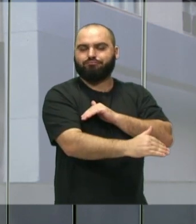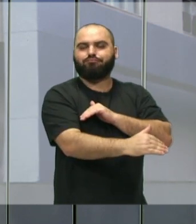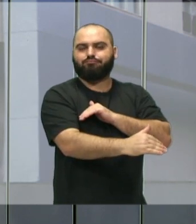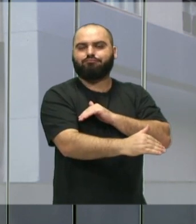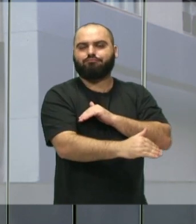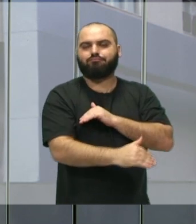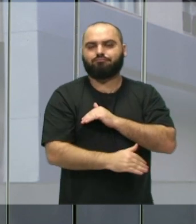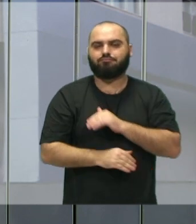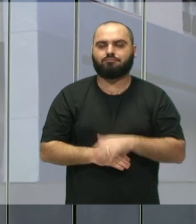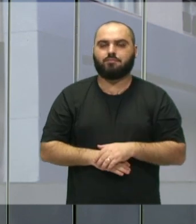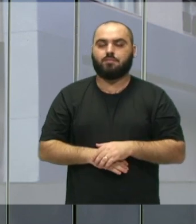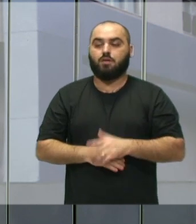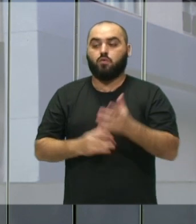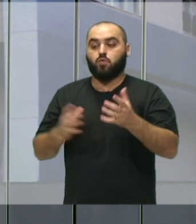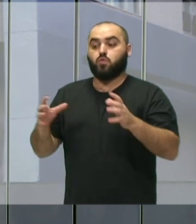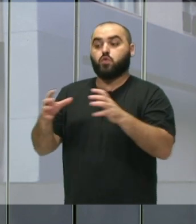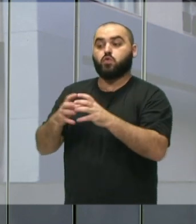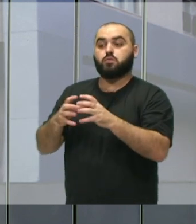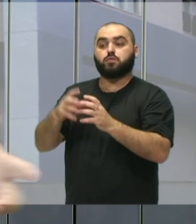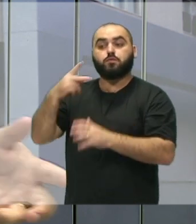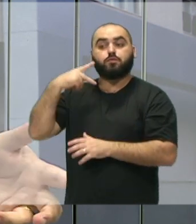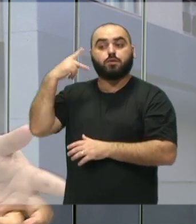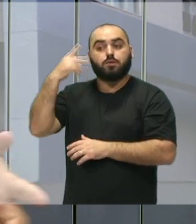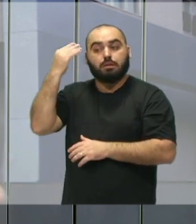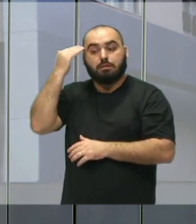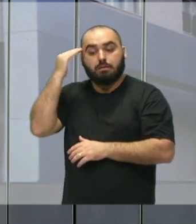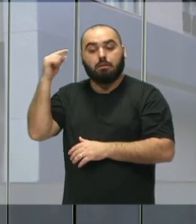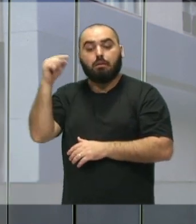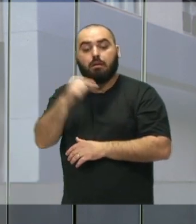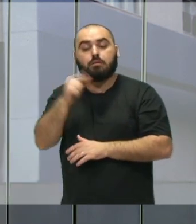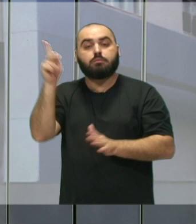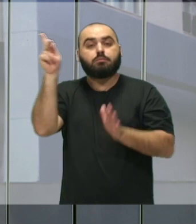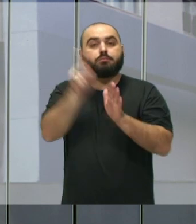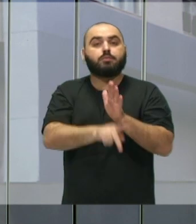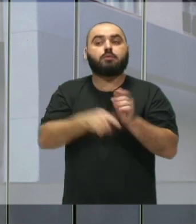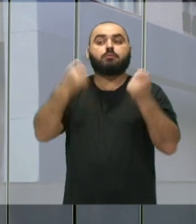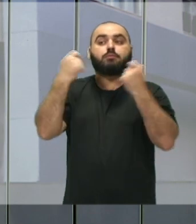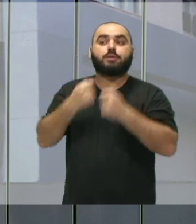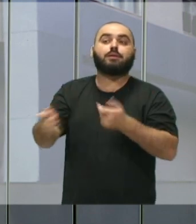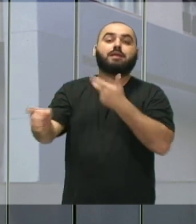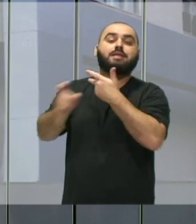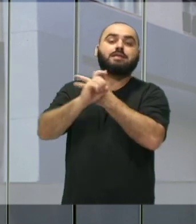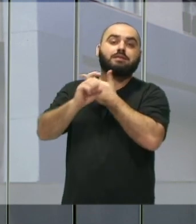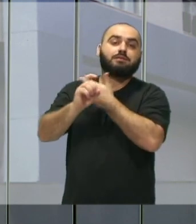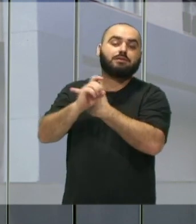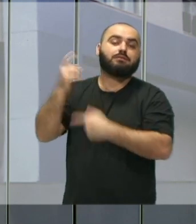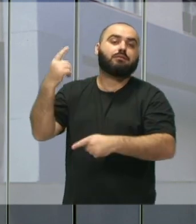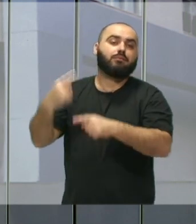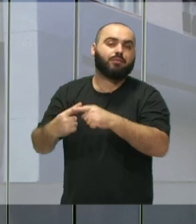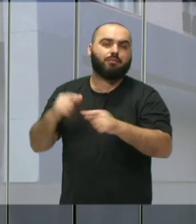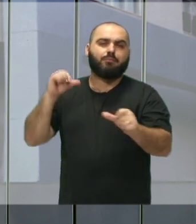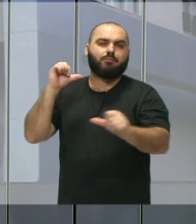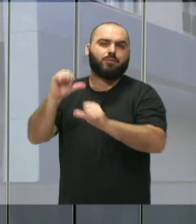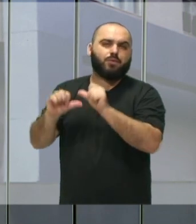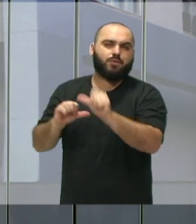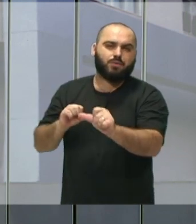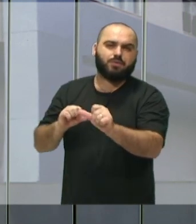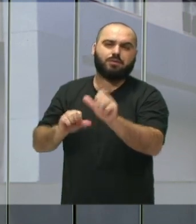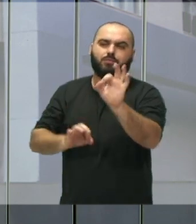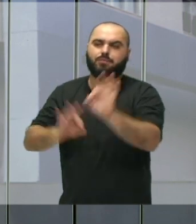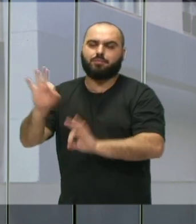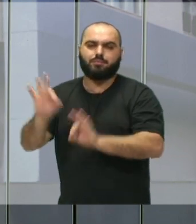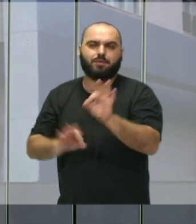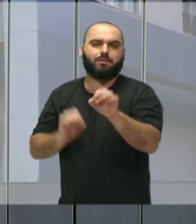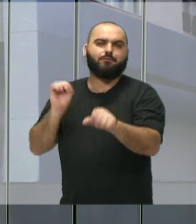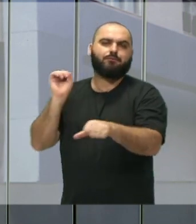Uma parte da casa entende que esse projeto tem que vir do Executivo por se tratar de alteração em plano de